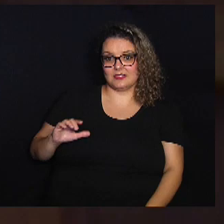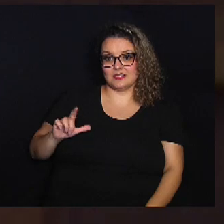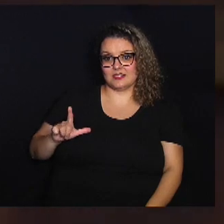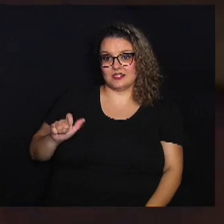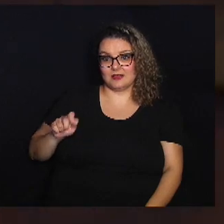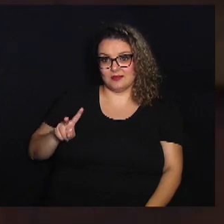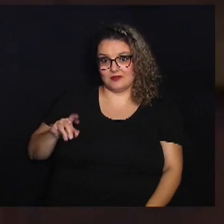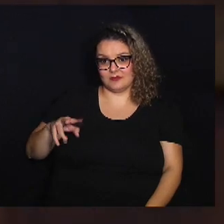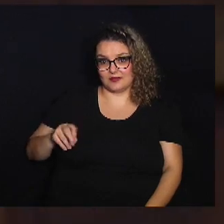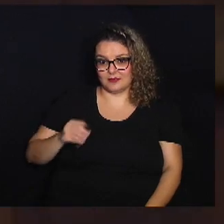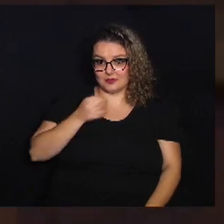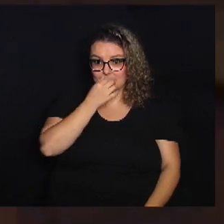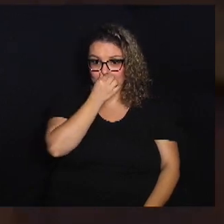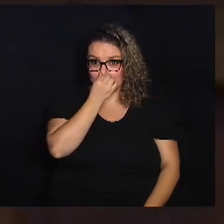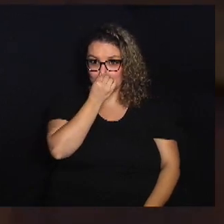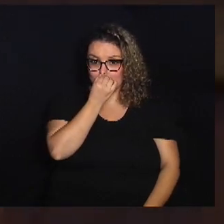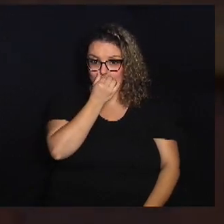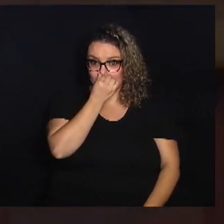o vice-cônsul